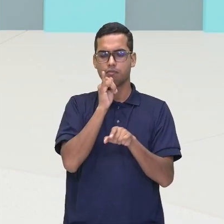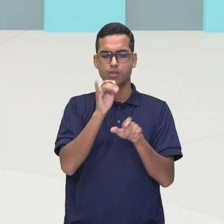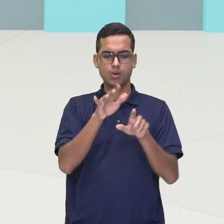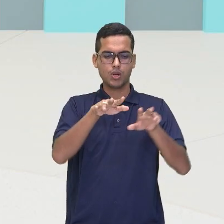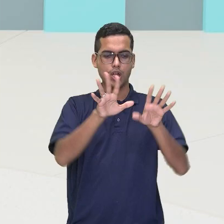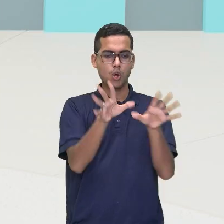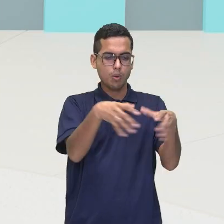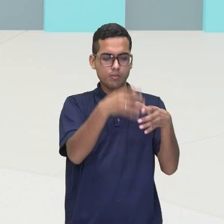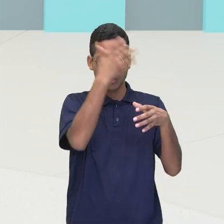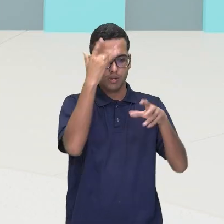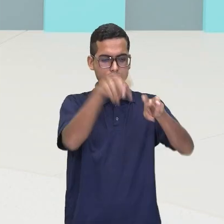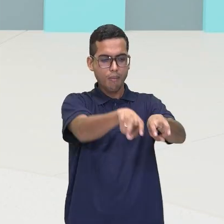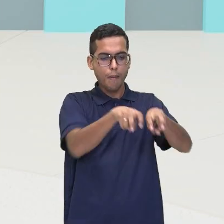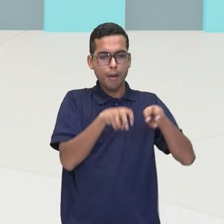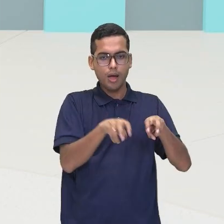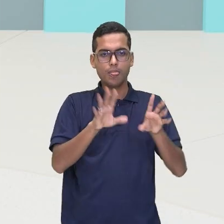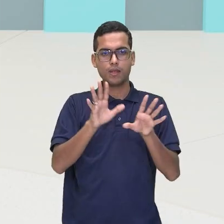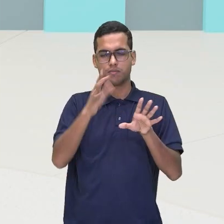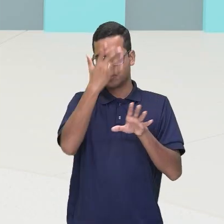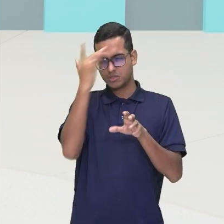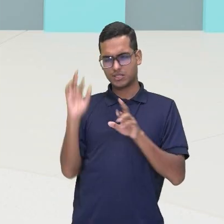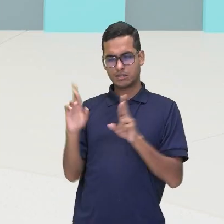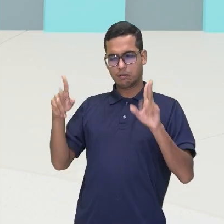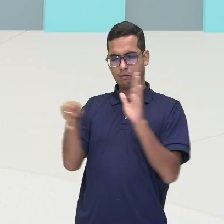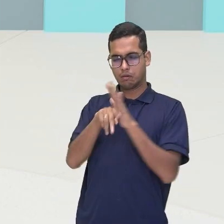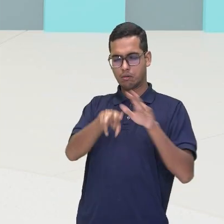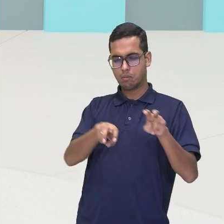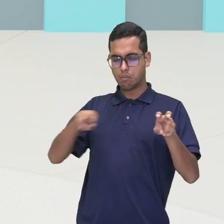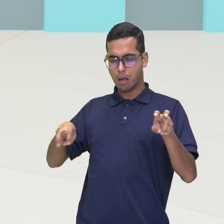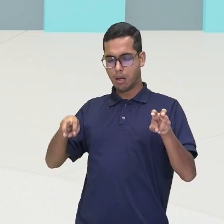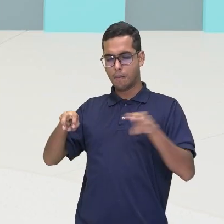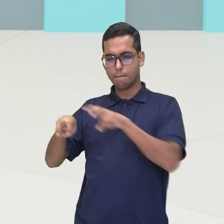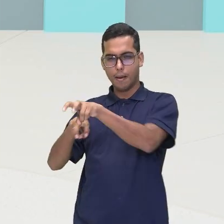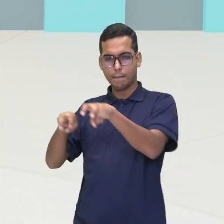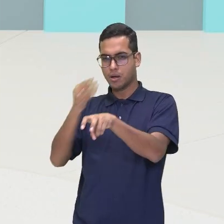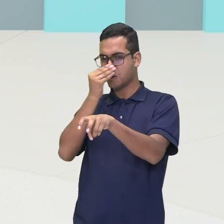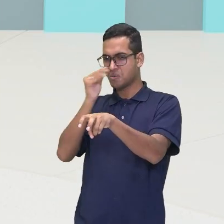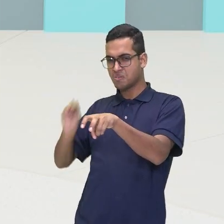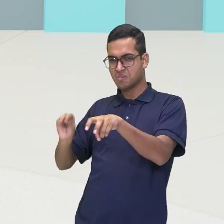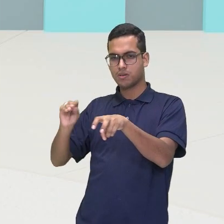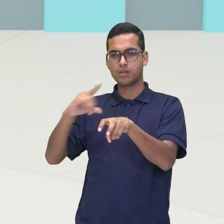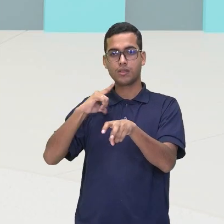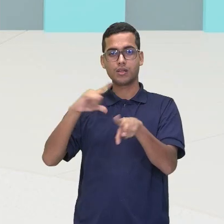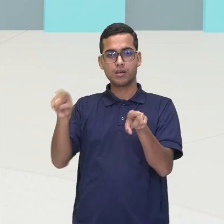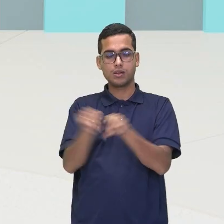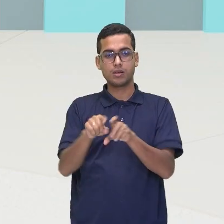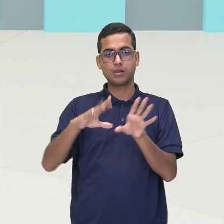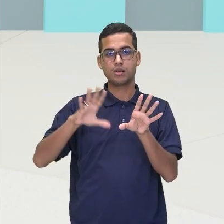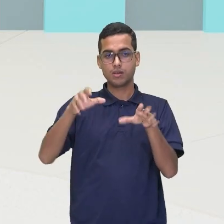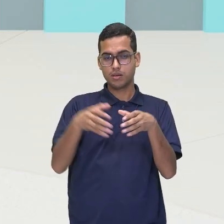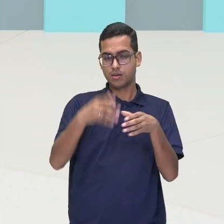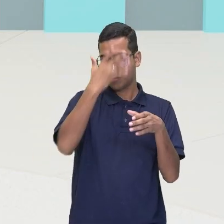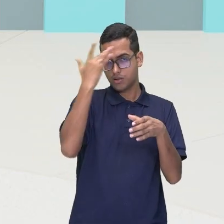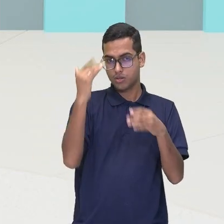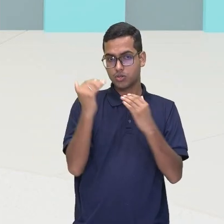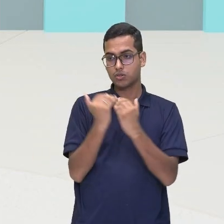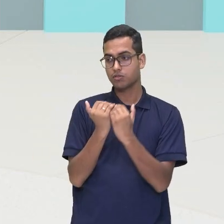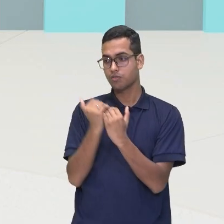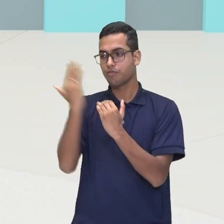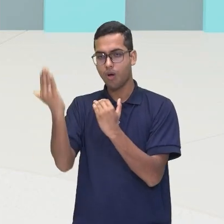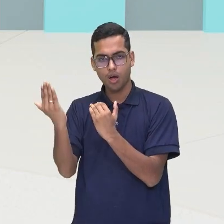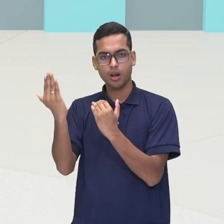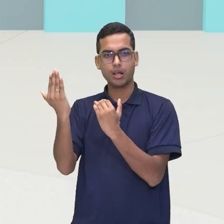cada um fica em um grupo. E tem aqueles que são até esquecidos de serem convidados para essa sala de